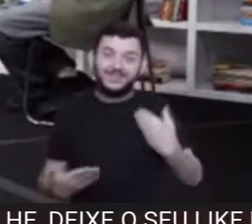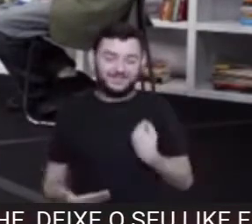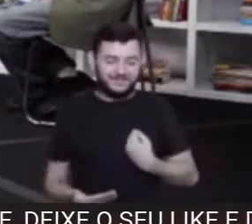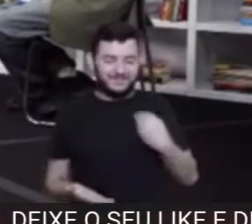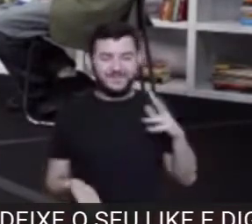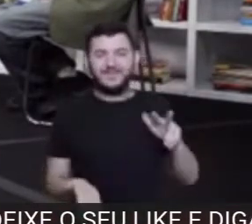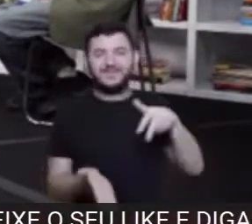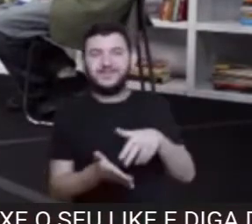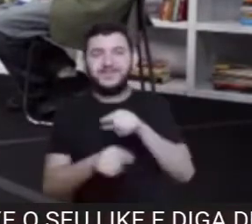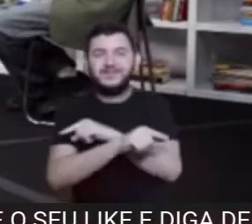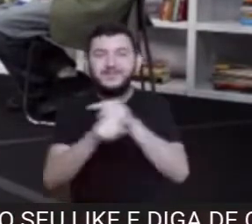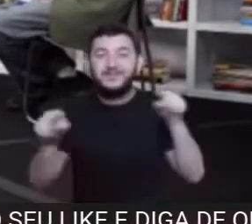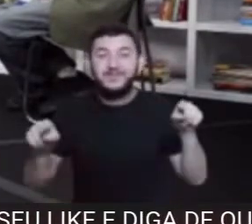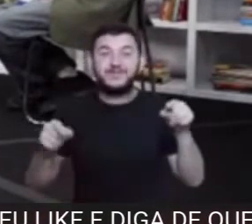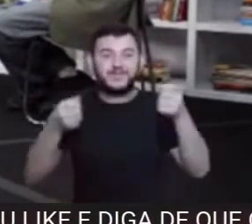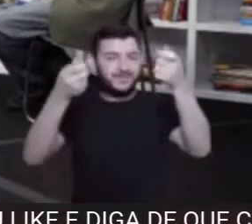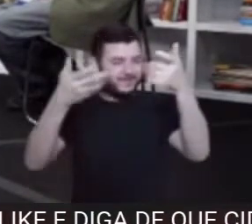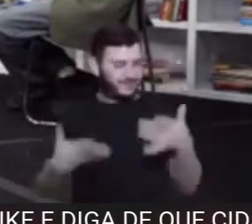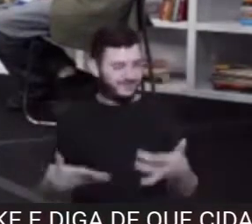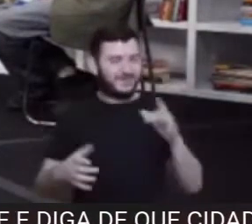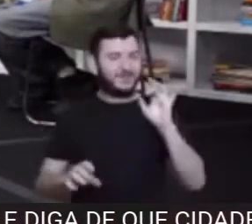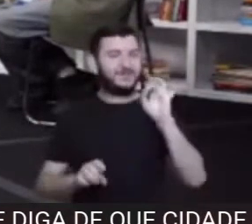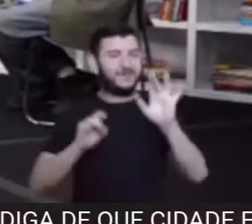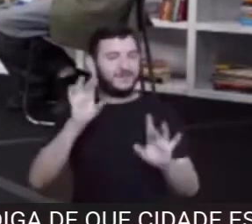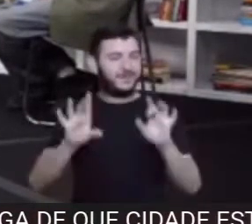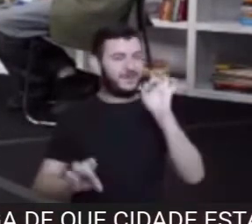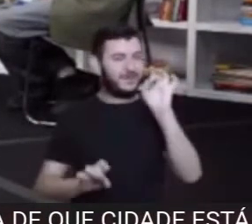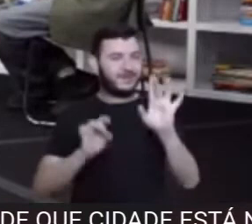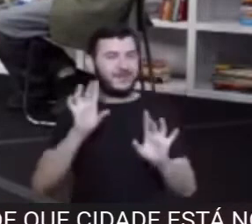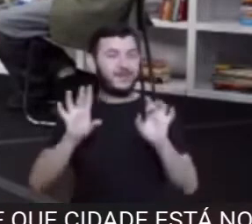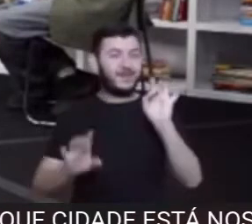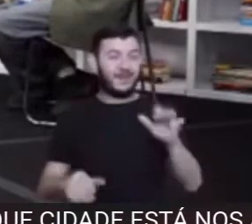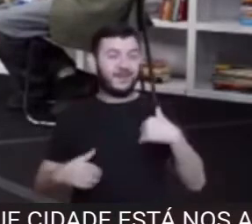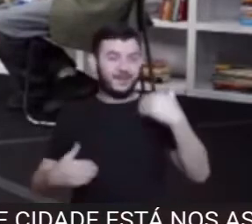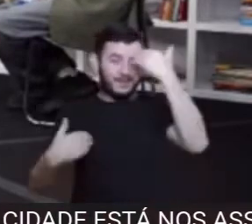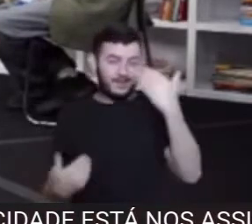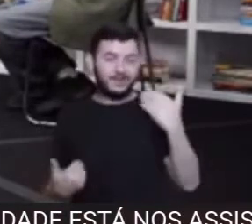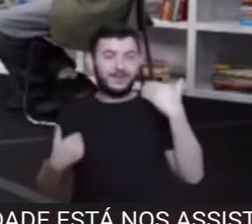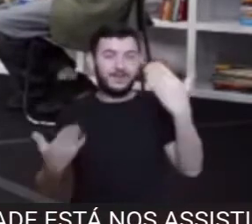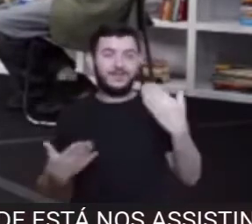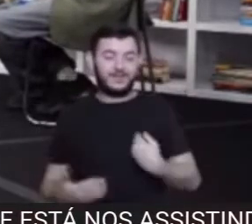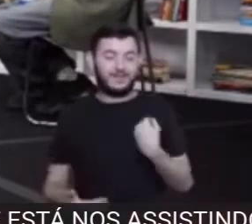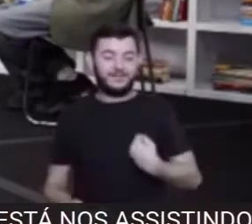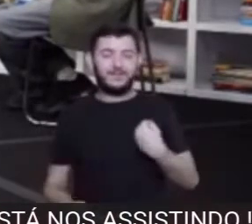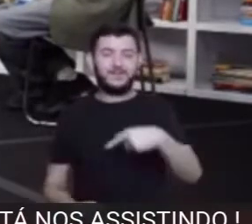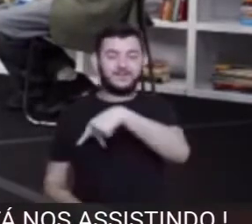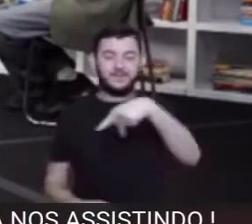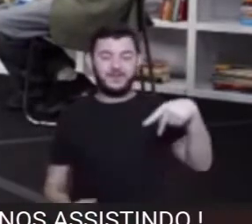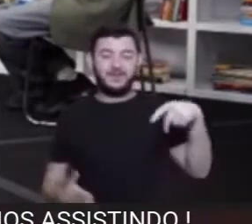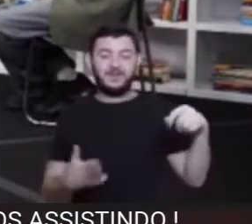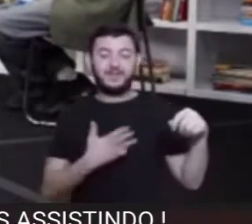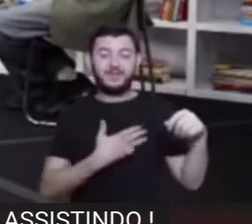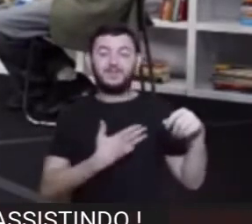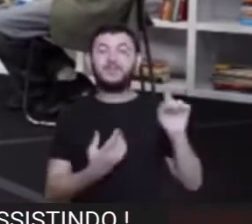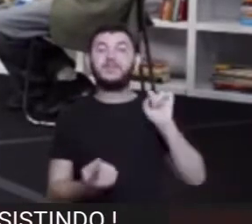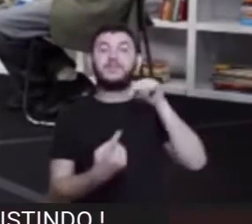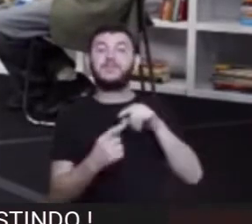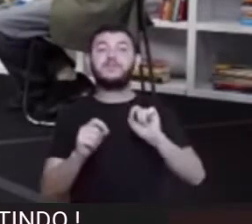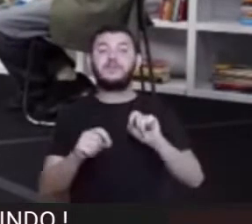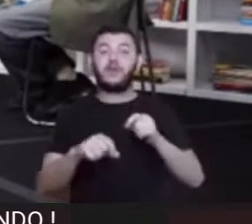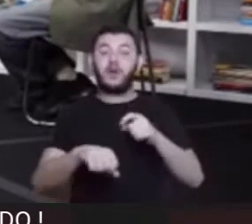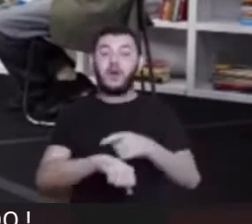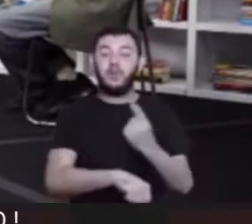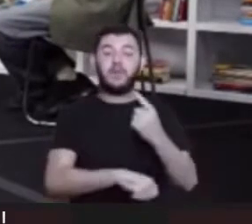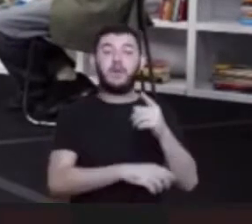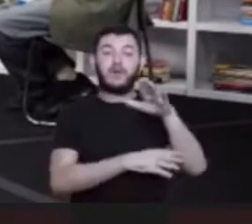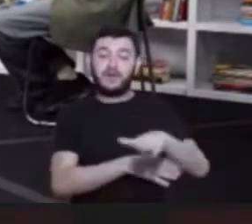novo, muito especialmente a sua, presidente Lula, por estar aqui inaugurando o Sexta-feira, 13 horas, e do Paulo Moreira Leite,